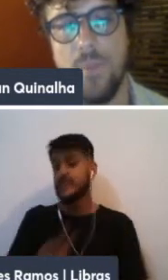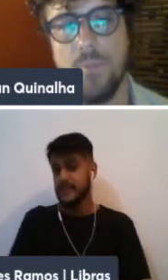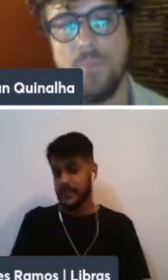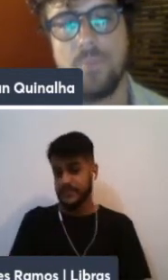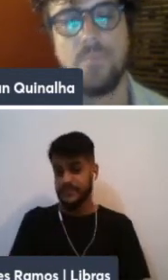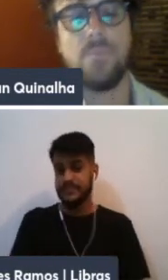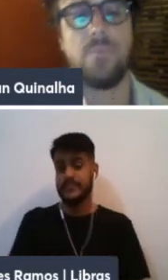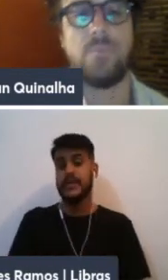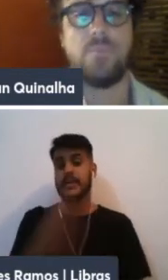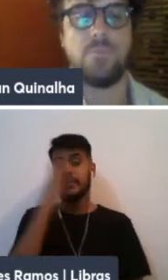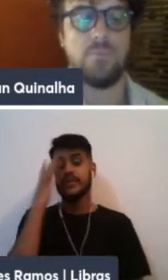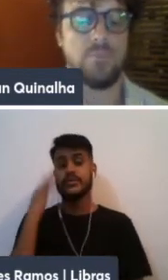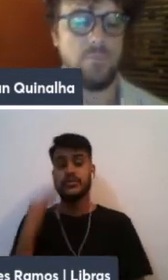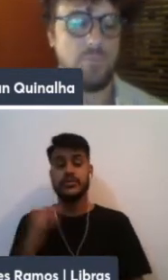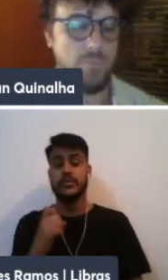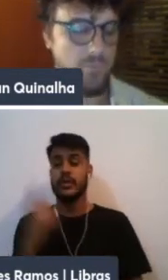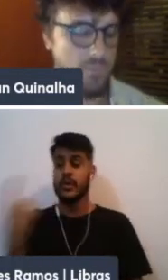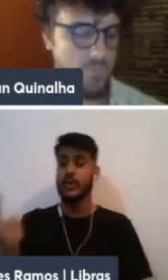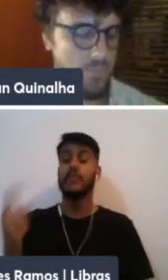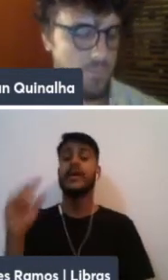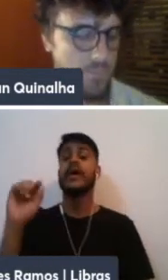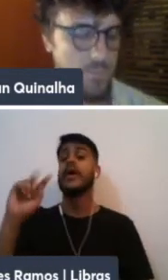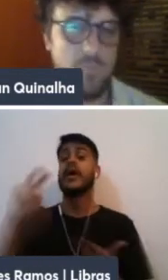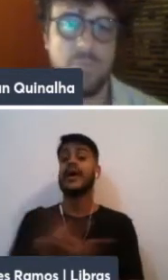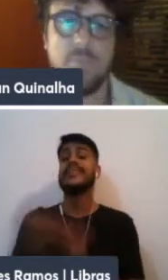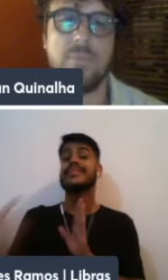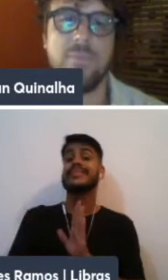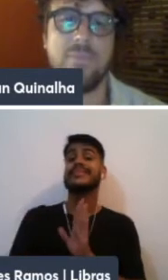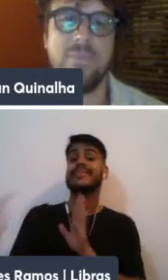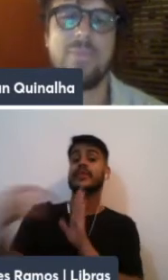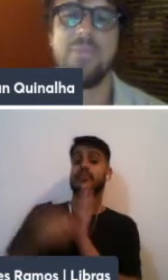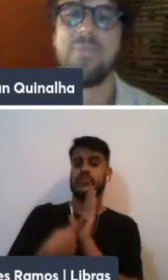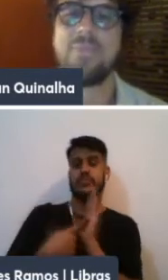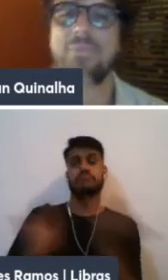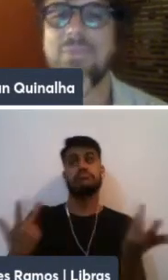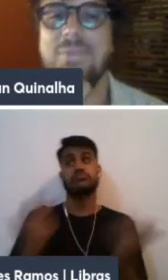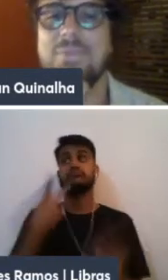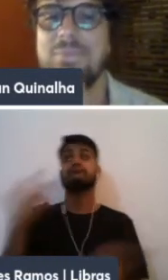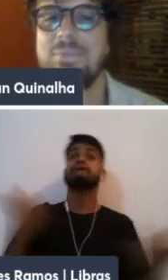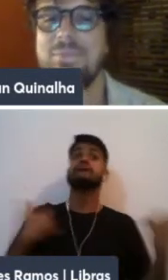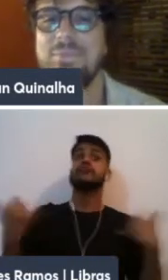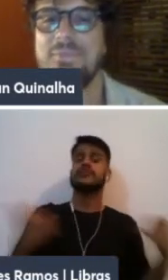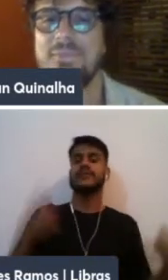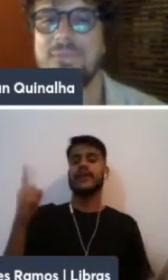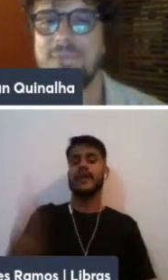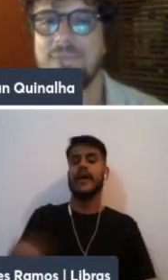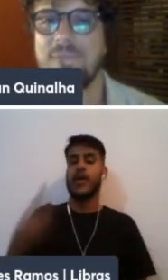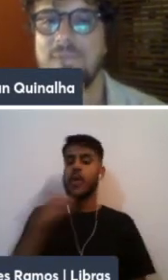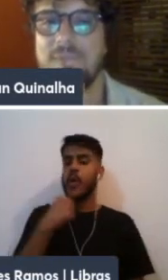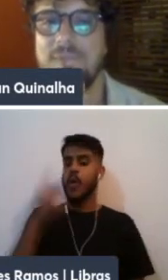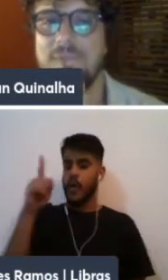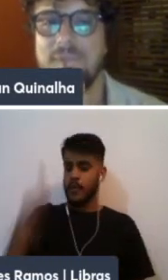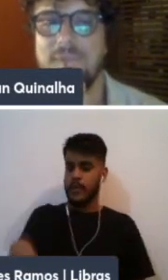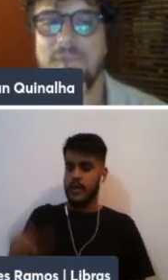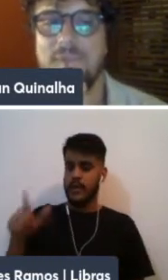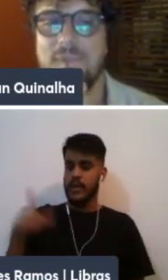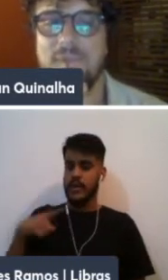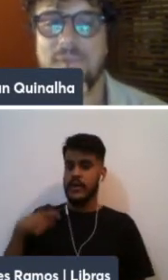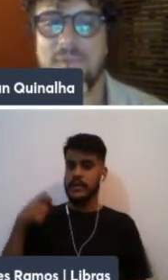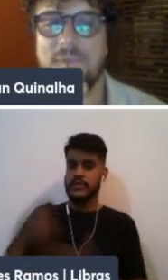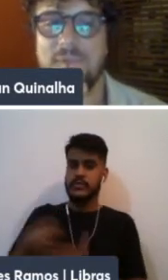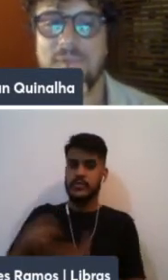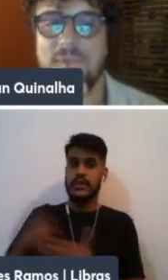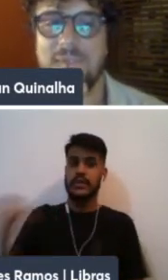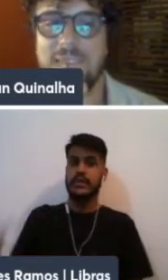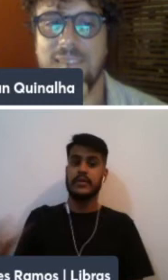alguém denunciou, reza a lenda que foi uma filha de um censor que não conseguiu